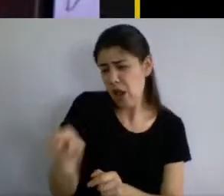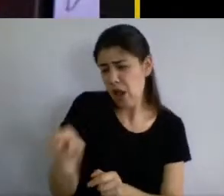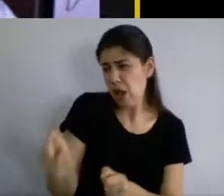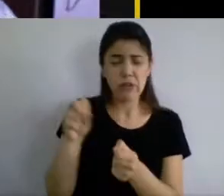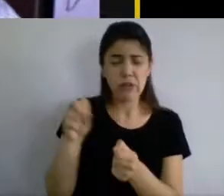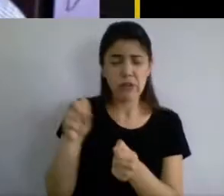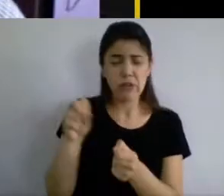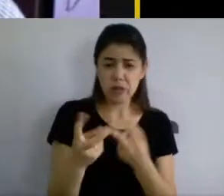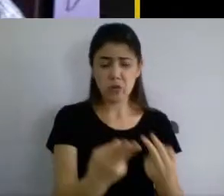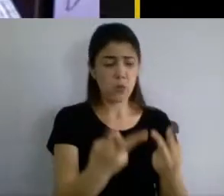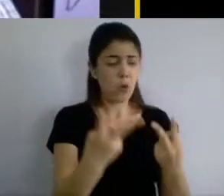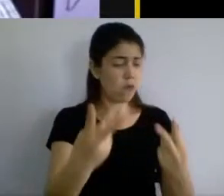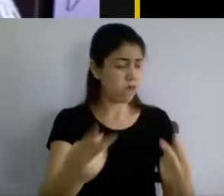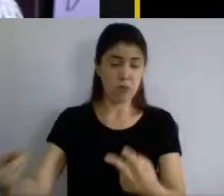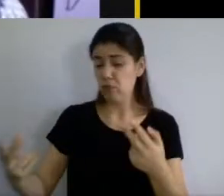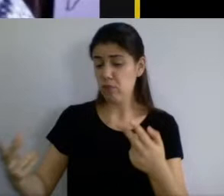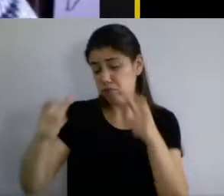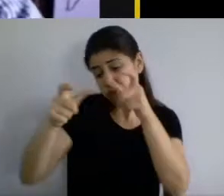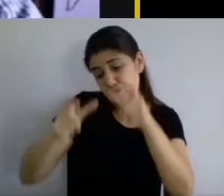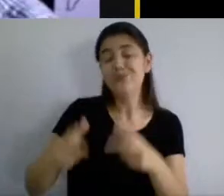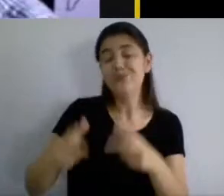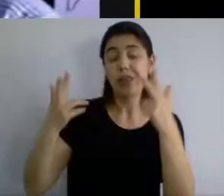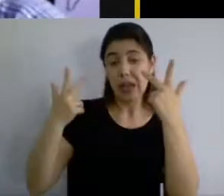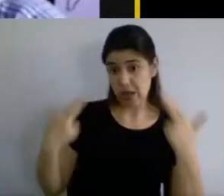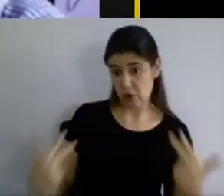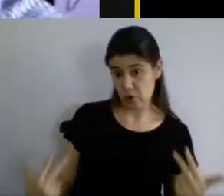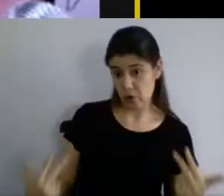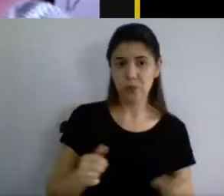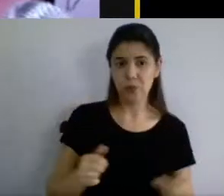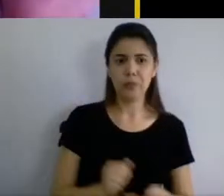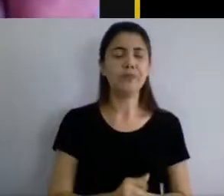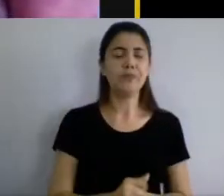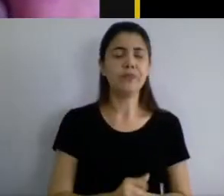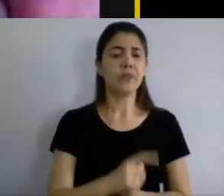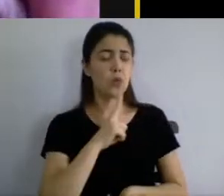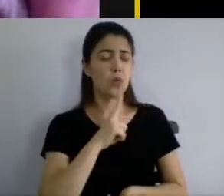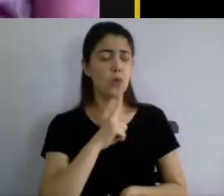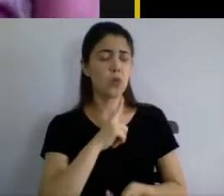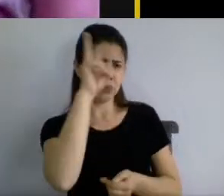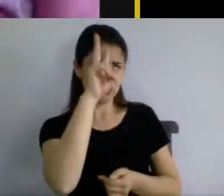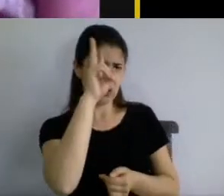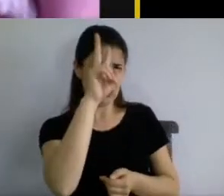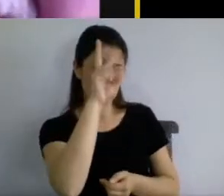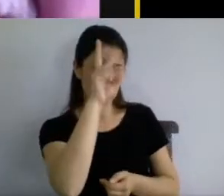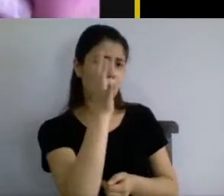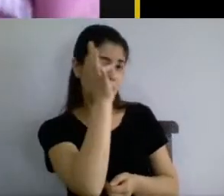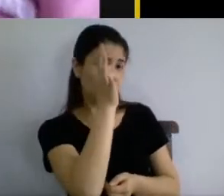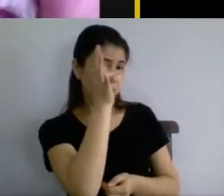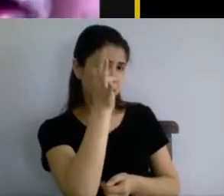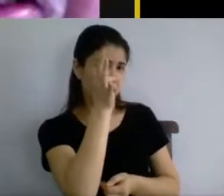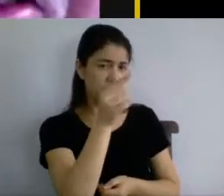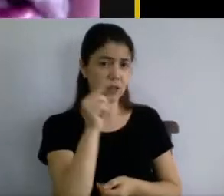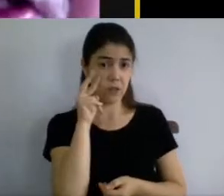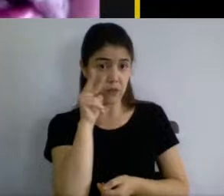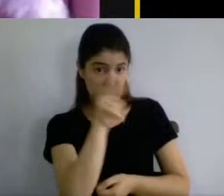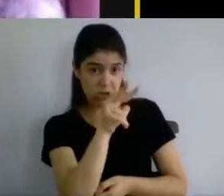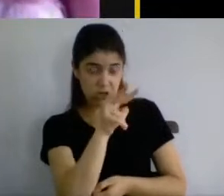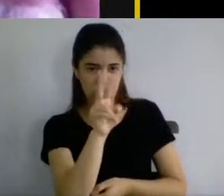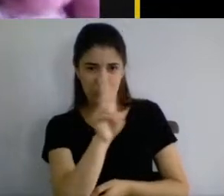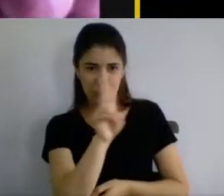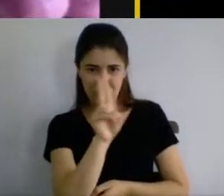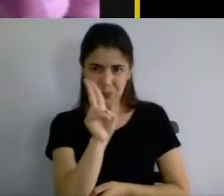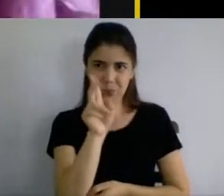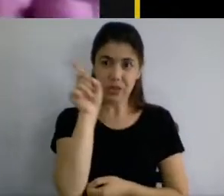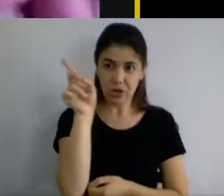historiador francês, eu tenho aqui o livro dele, não sei se vocês conseguem ver, dá para ver o título?